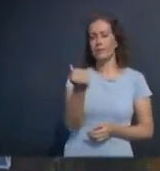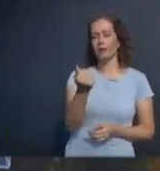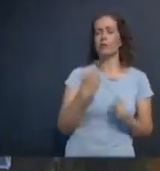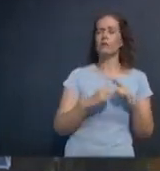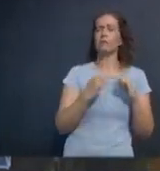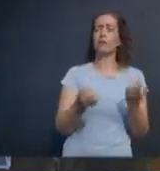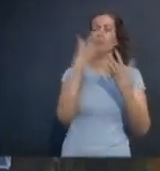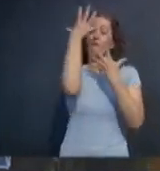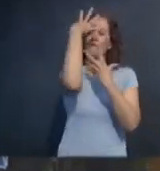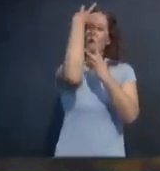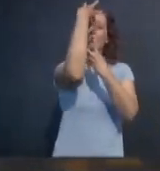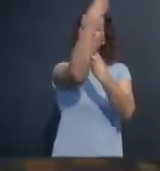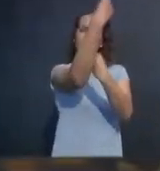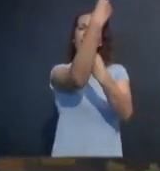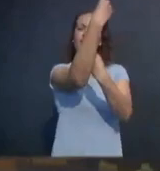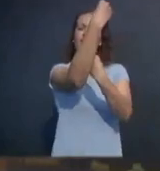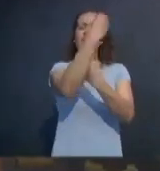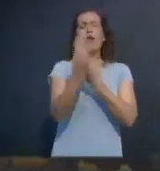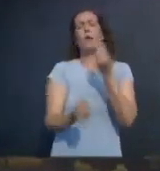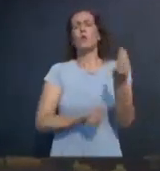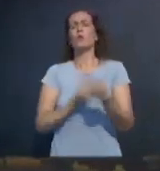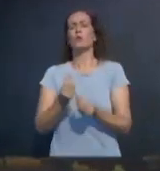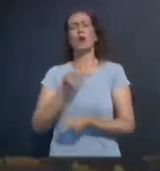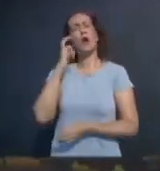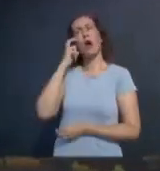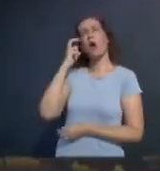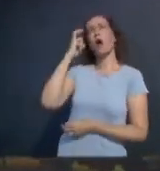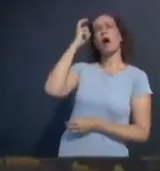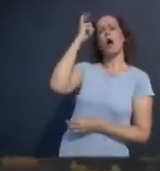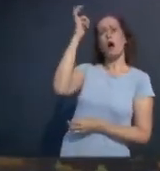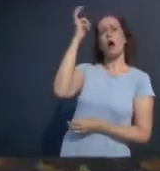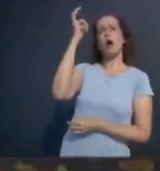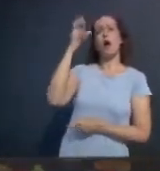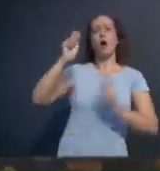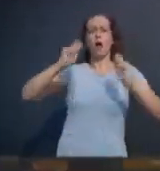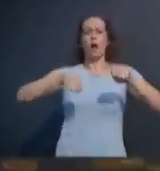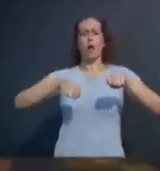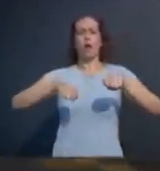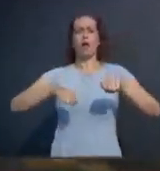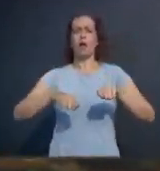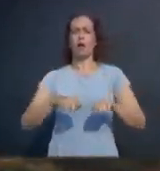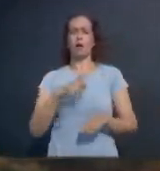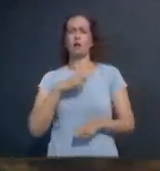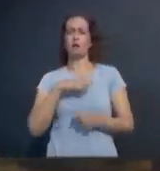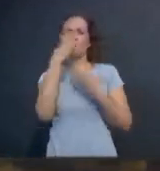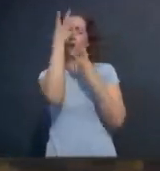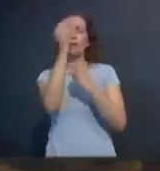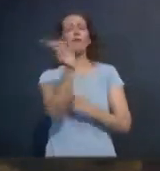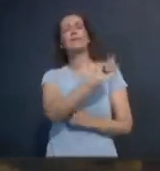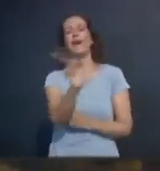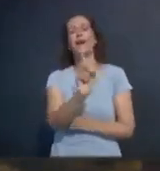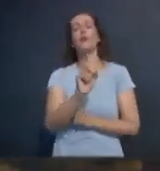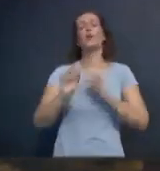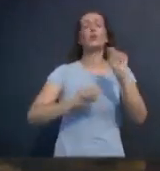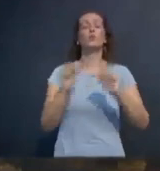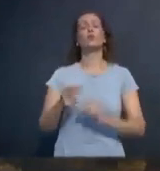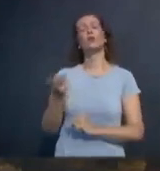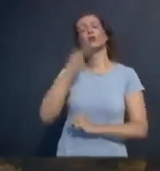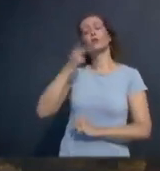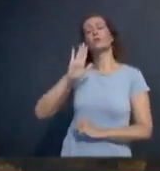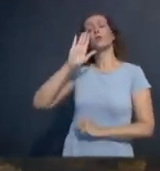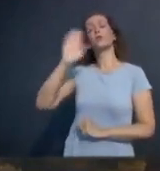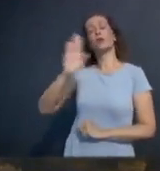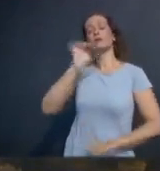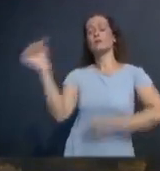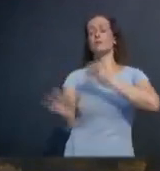fé não é alguma coisa tão intelectual. Fé é você transformar as promessas em realidade na sua